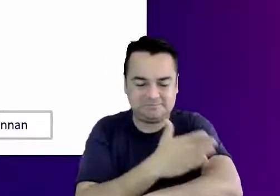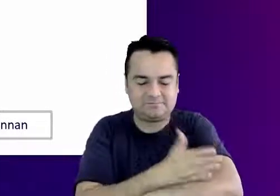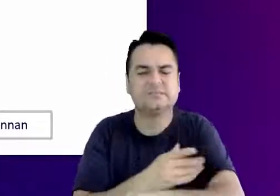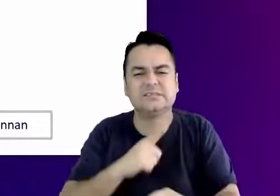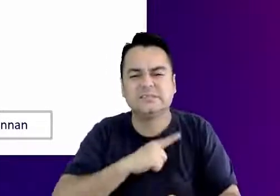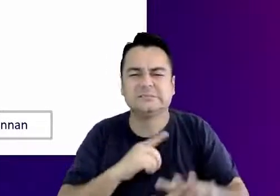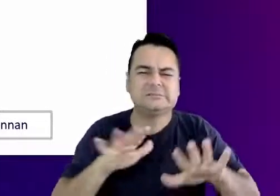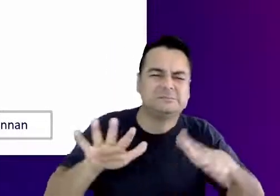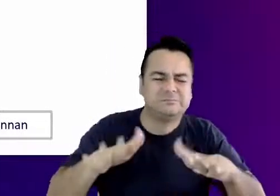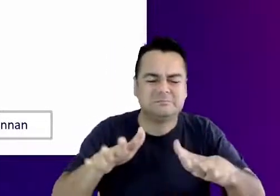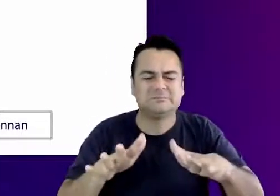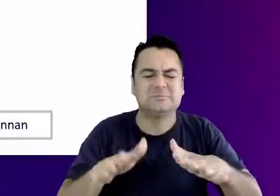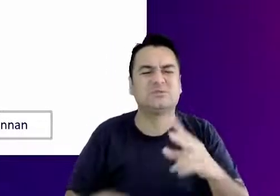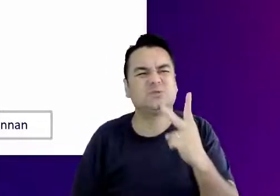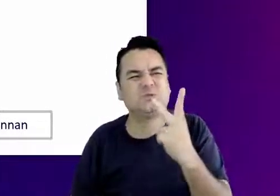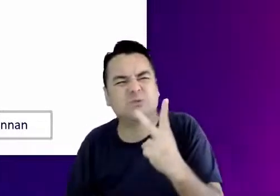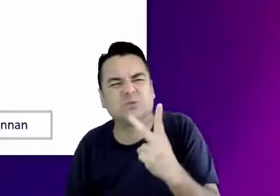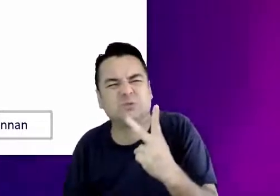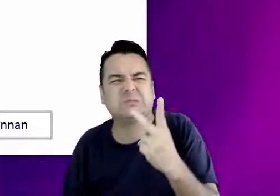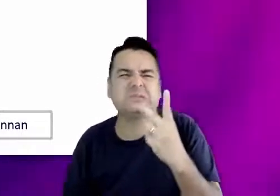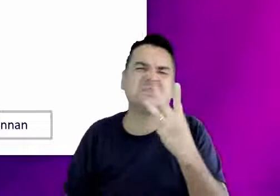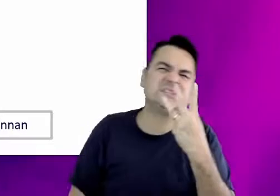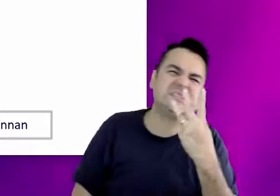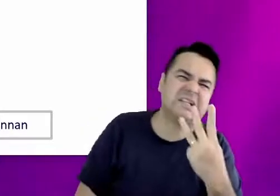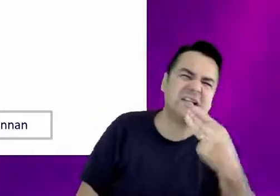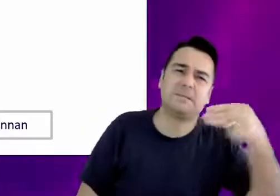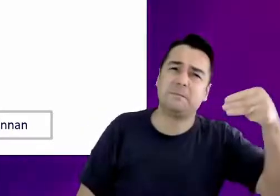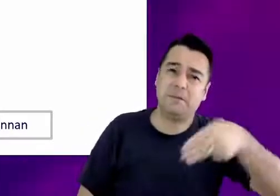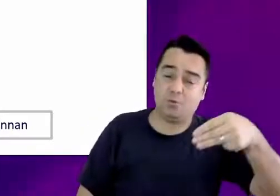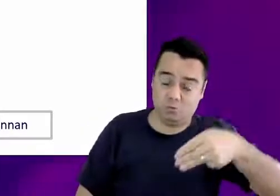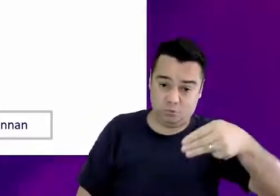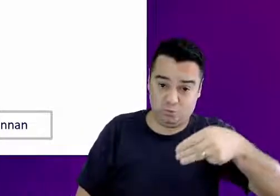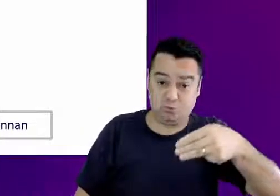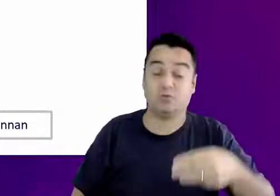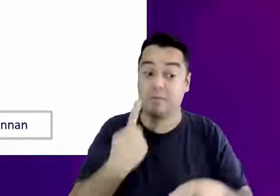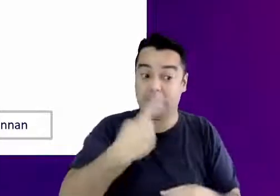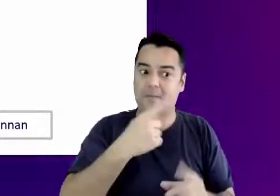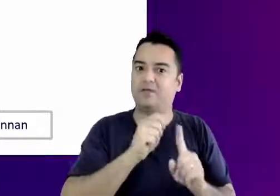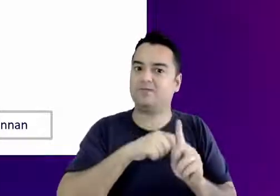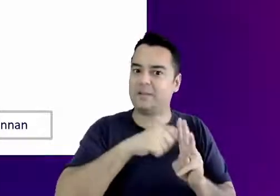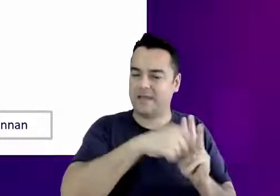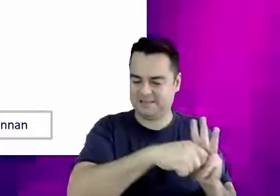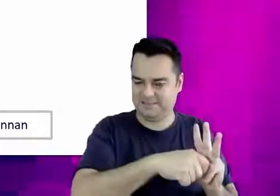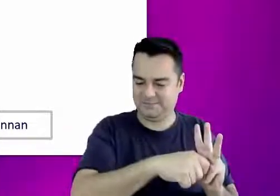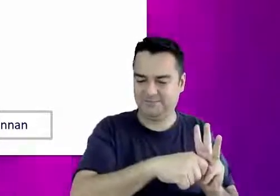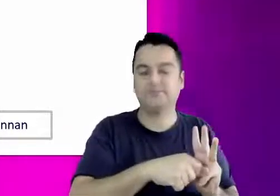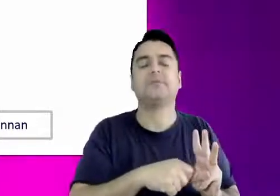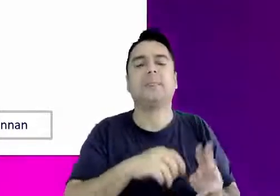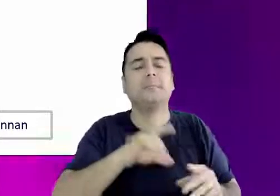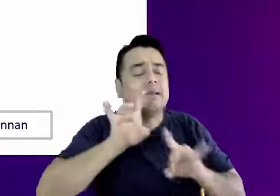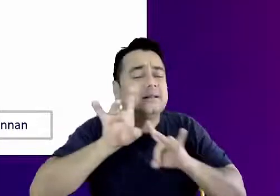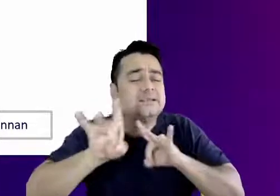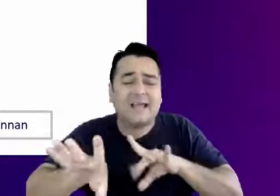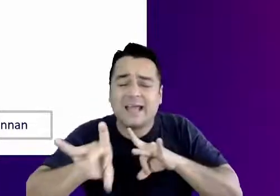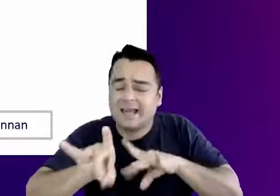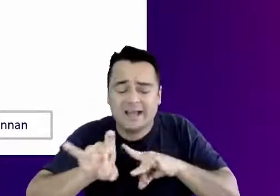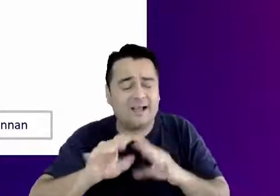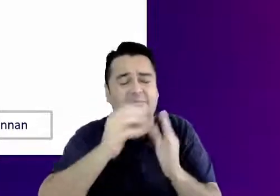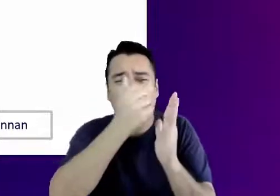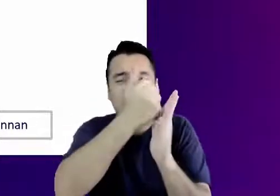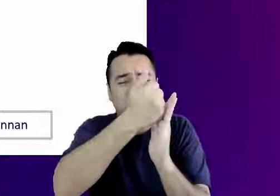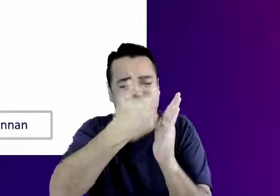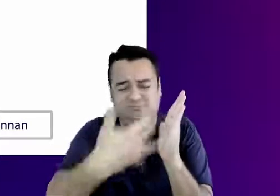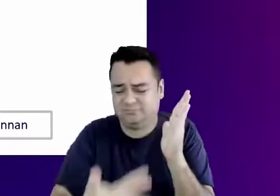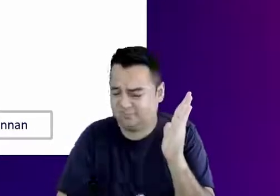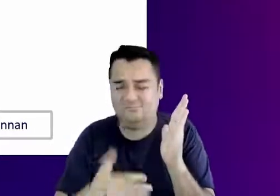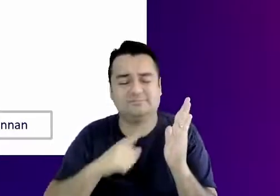2, 3 minutos extras do meu exame de primeiro trimestre. A técnica é extremamente descrita e padronizada. Basicamente, o ideal